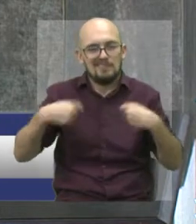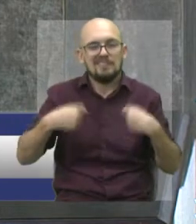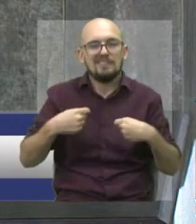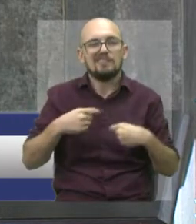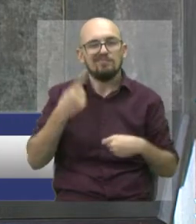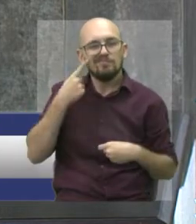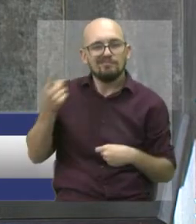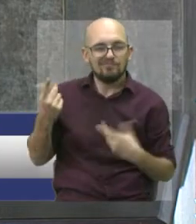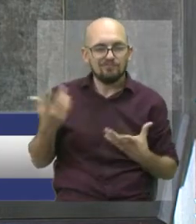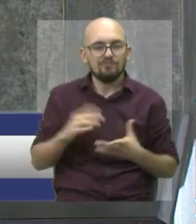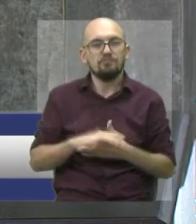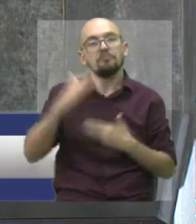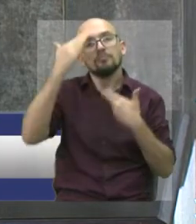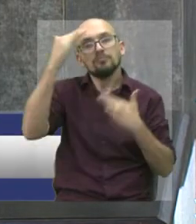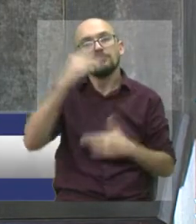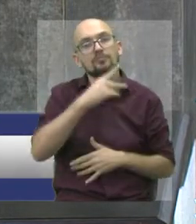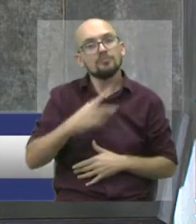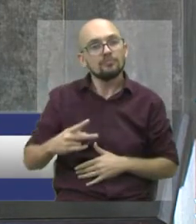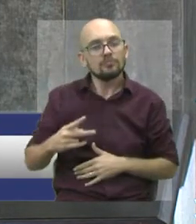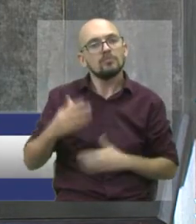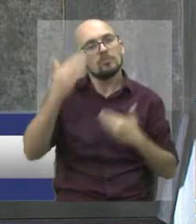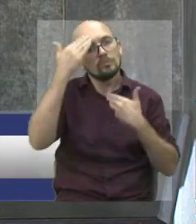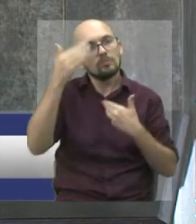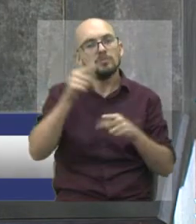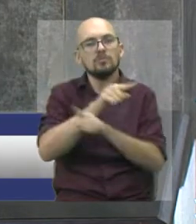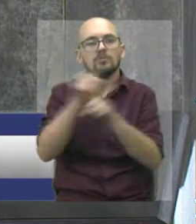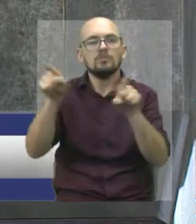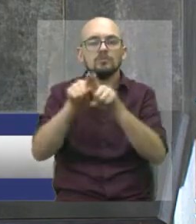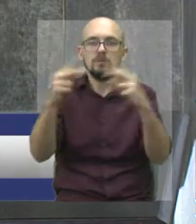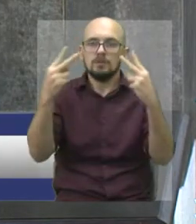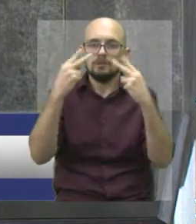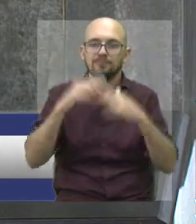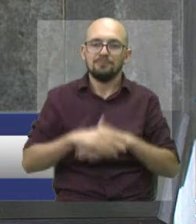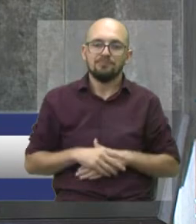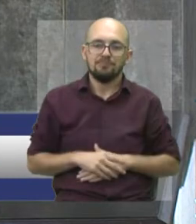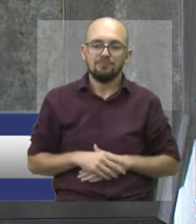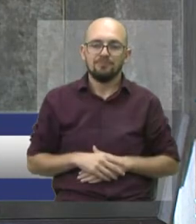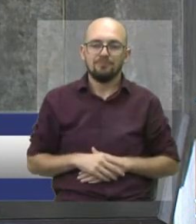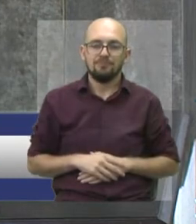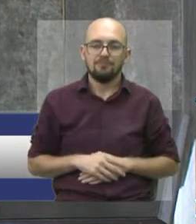aquela comunidade. Muito obrigado, senhor presidente, obrigado pela atenção de vocês.